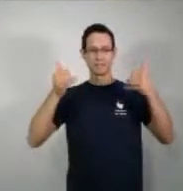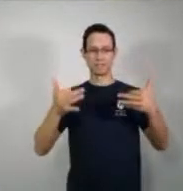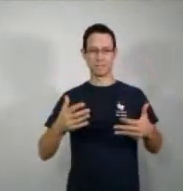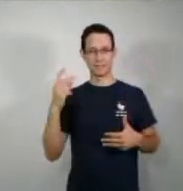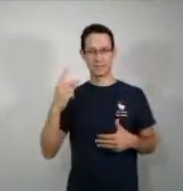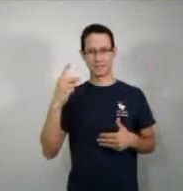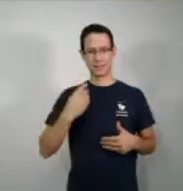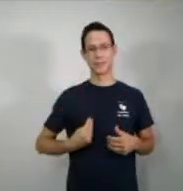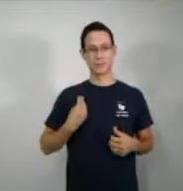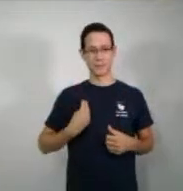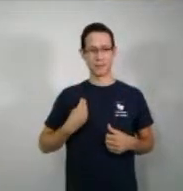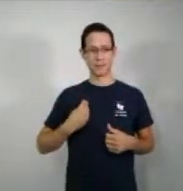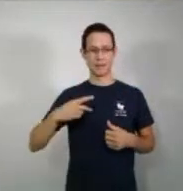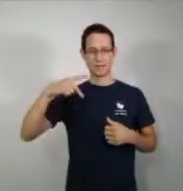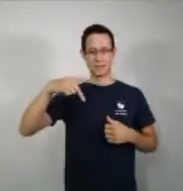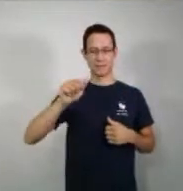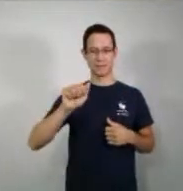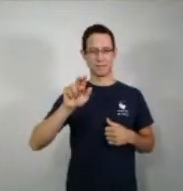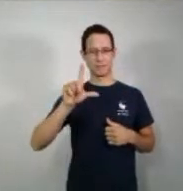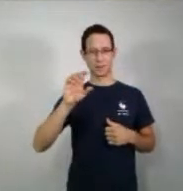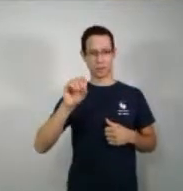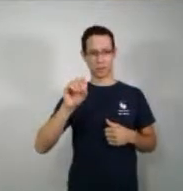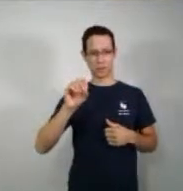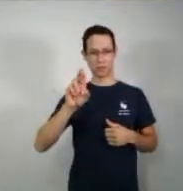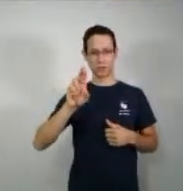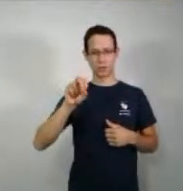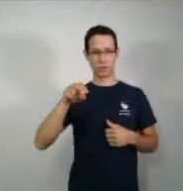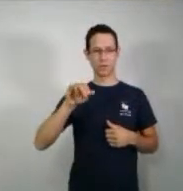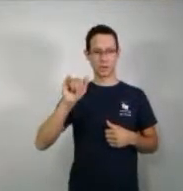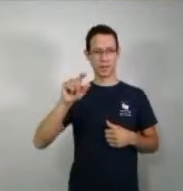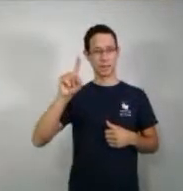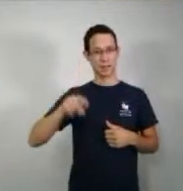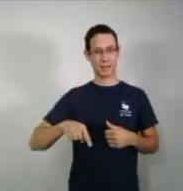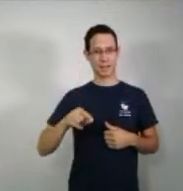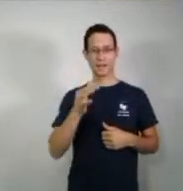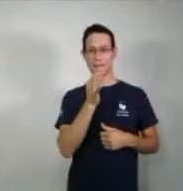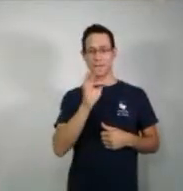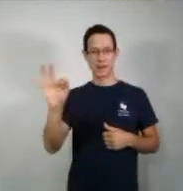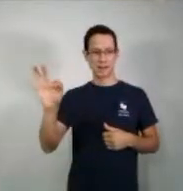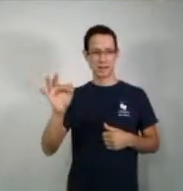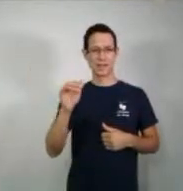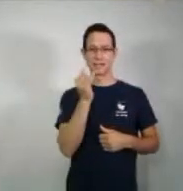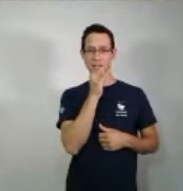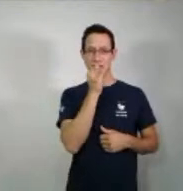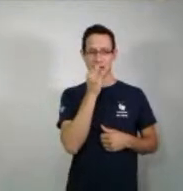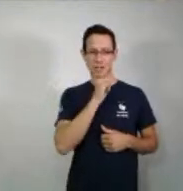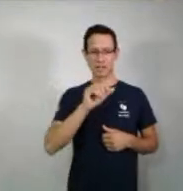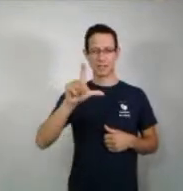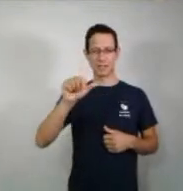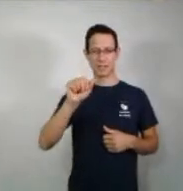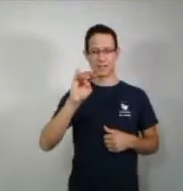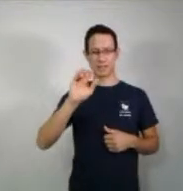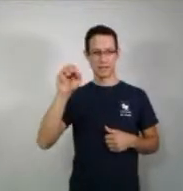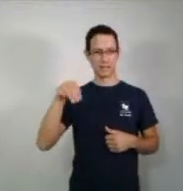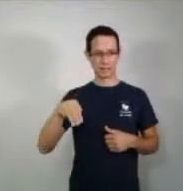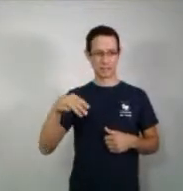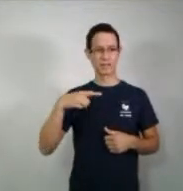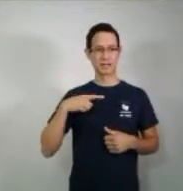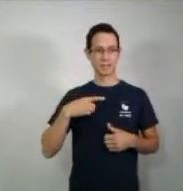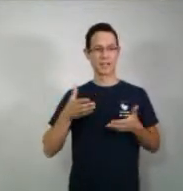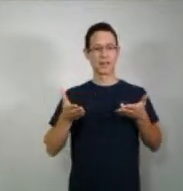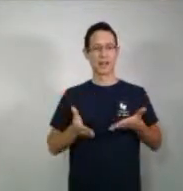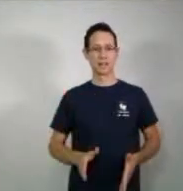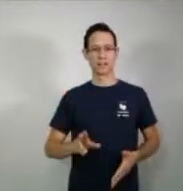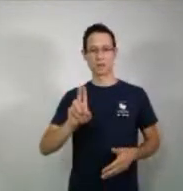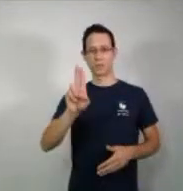Mas Paulo Rony, então, é tradutor, filólogo, foi professor de francês, italiano, latim, nascido na Hungria,